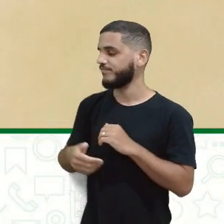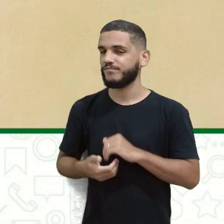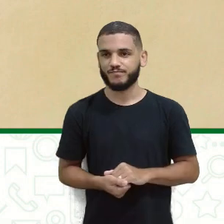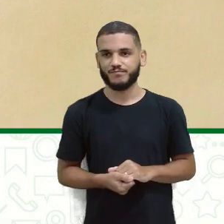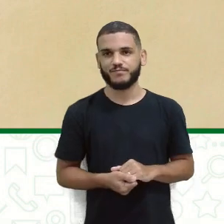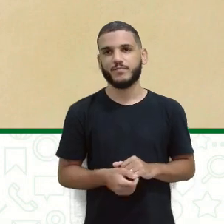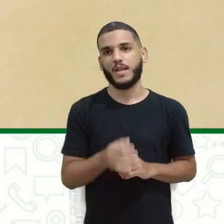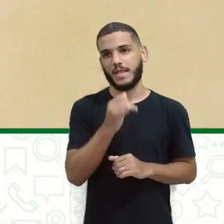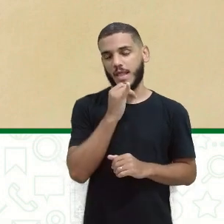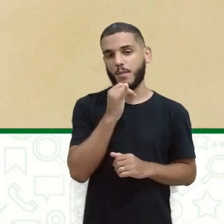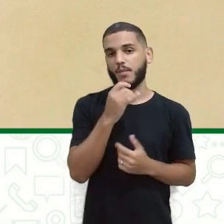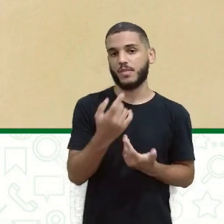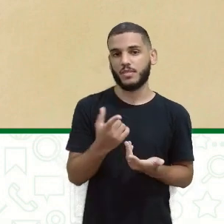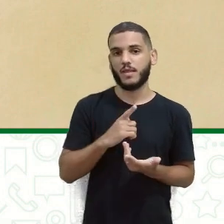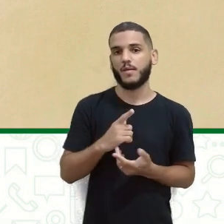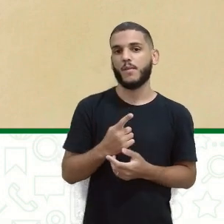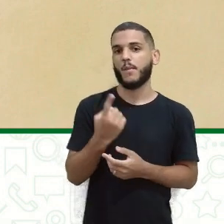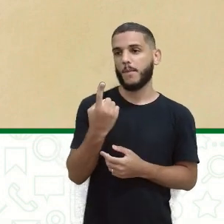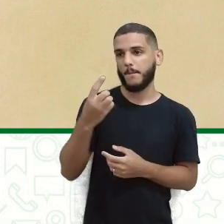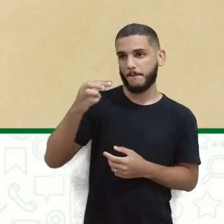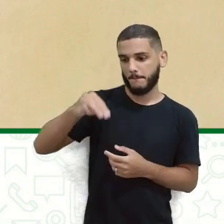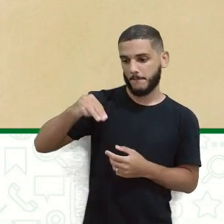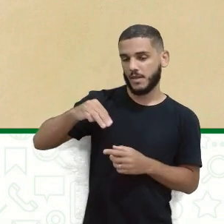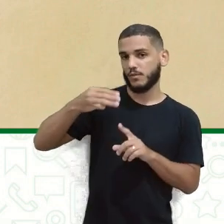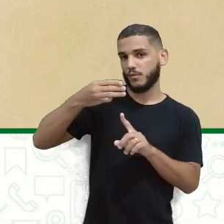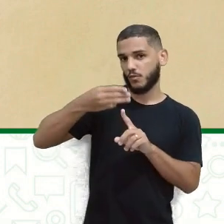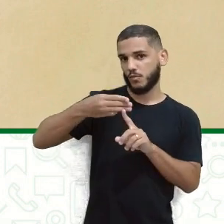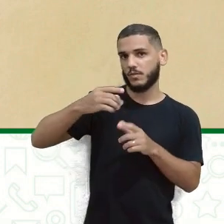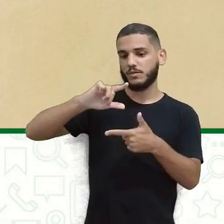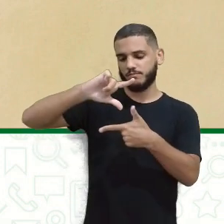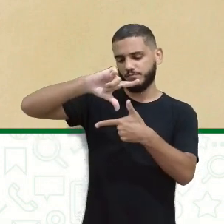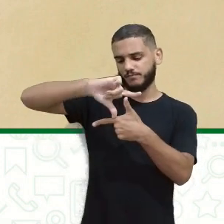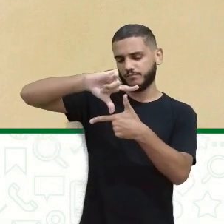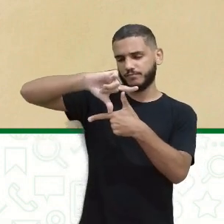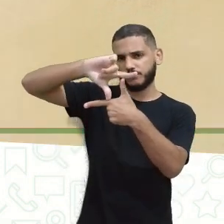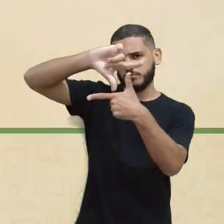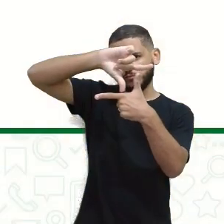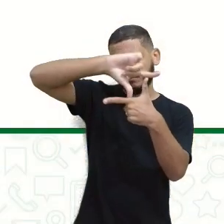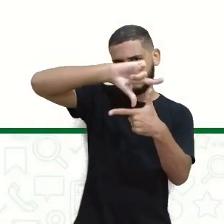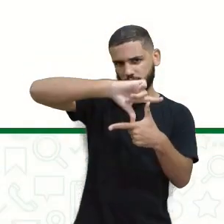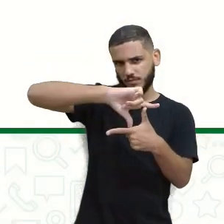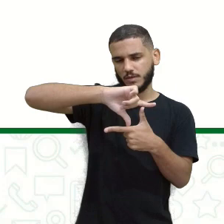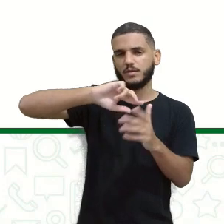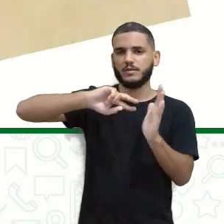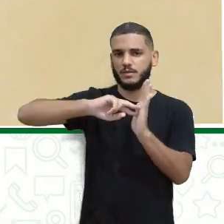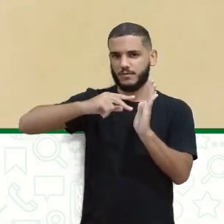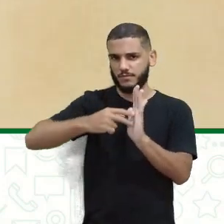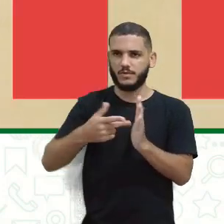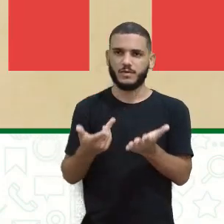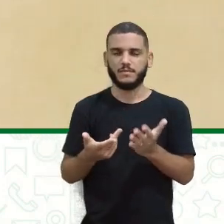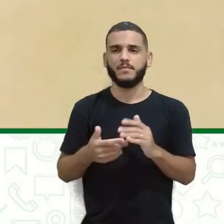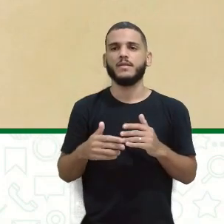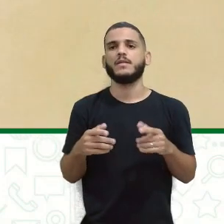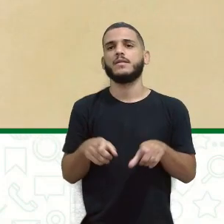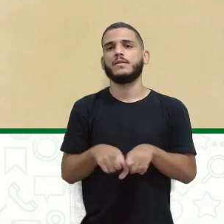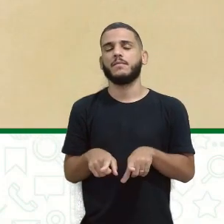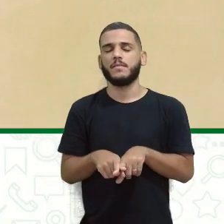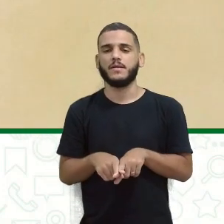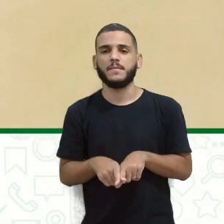1 metro cúbico, né, que é cada quadradinho desse, cada cubo desse, e